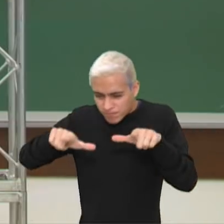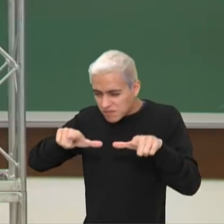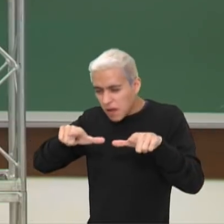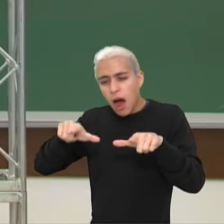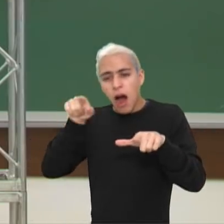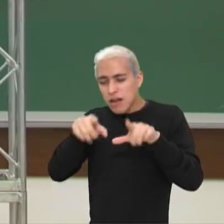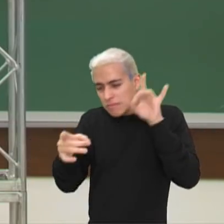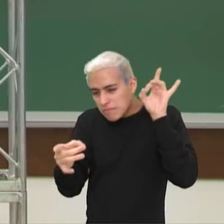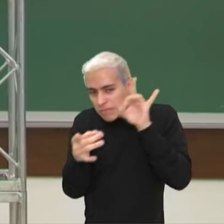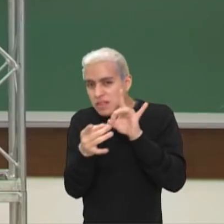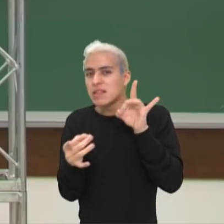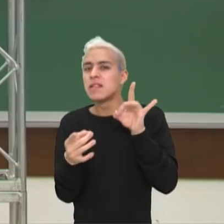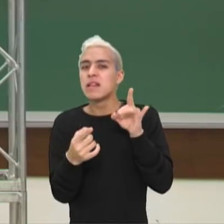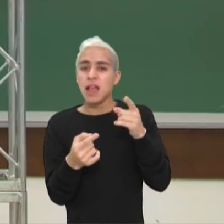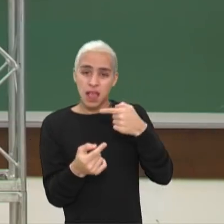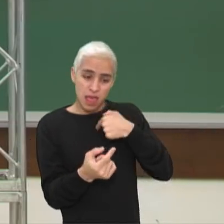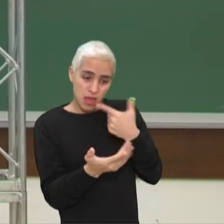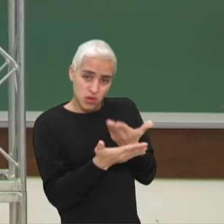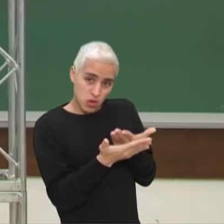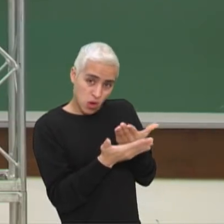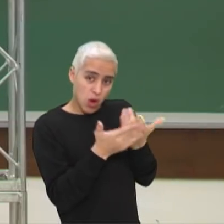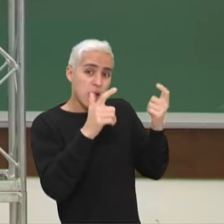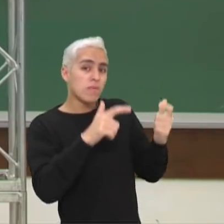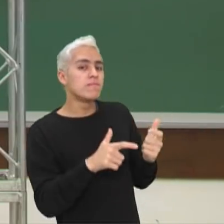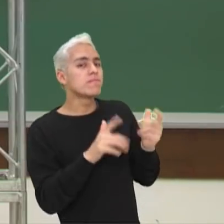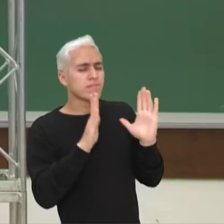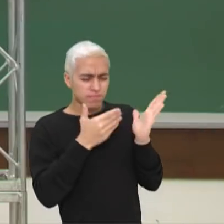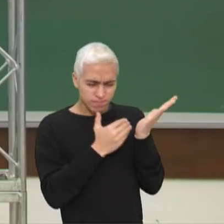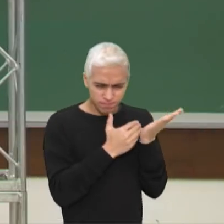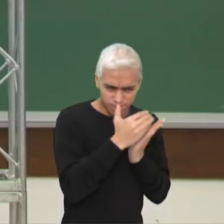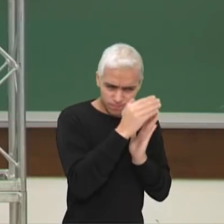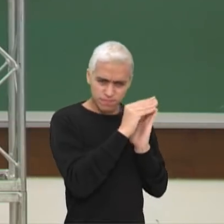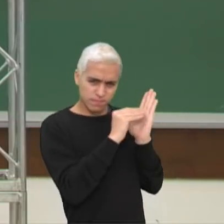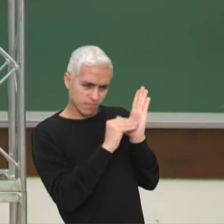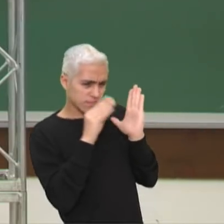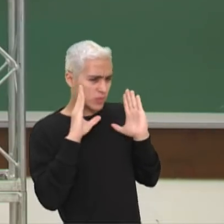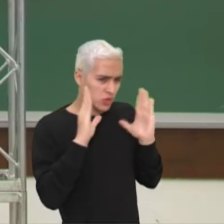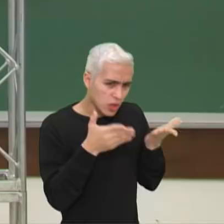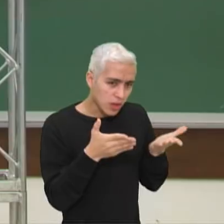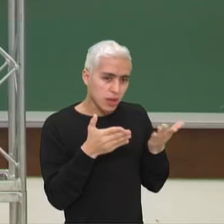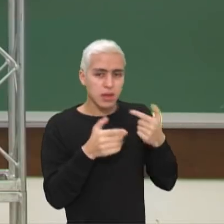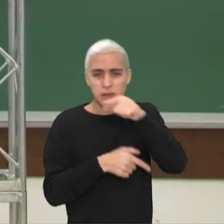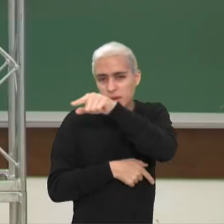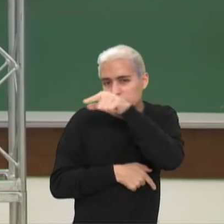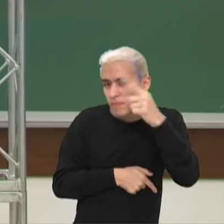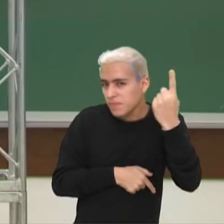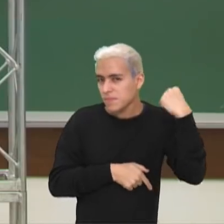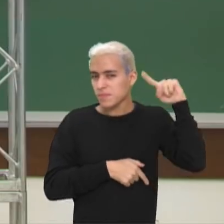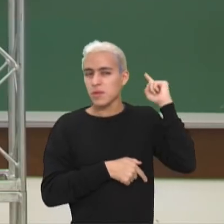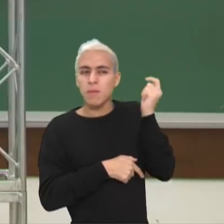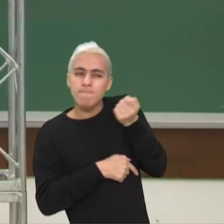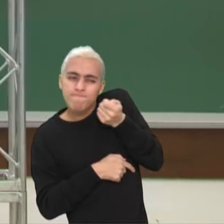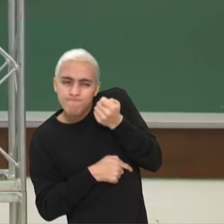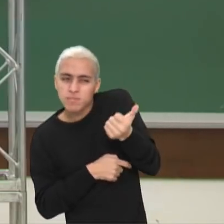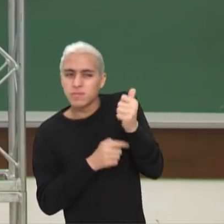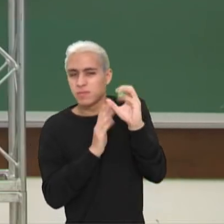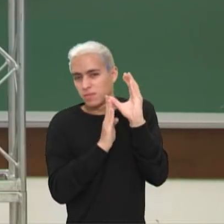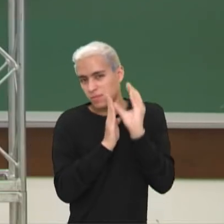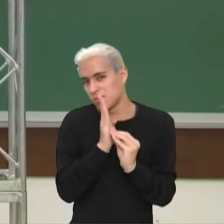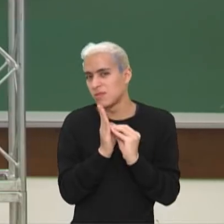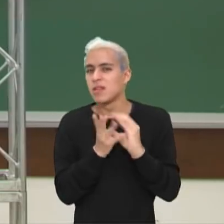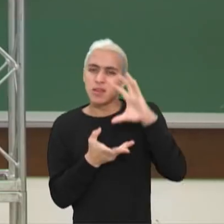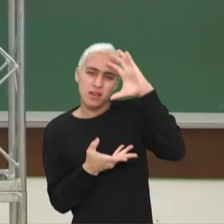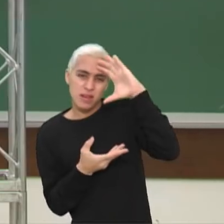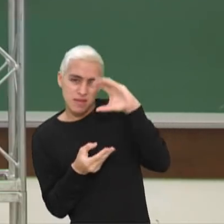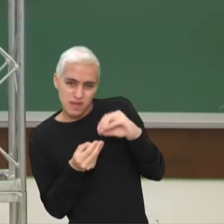específico. Até lá nas minhas aulas na escola a gente já tinha começado esse conteúdo, então para quem já teve um pouquinho do conteúdo, já entende, né,